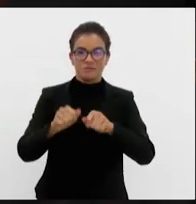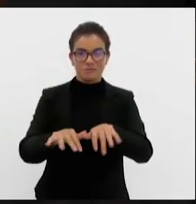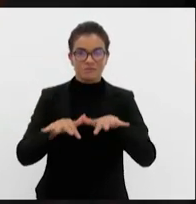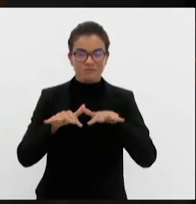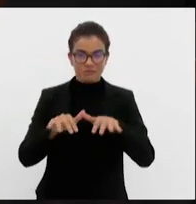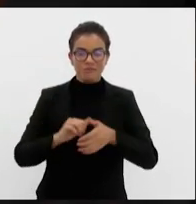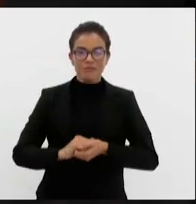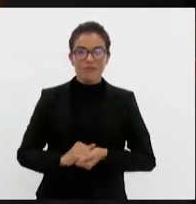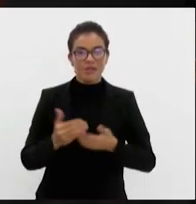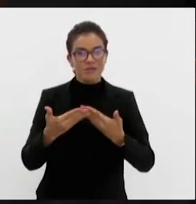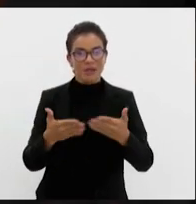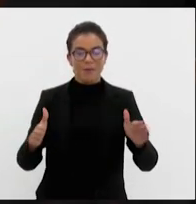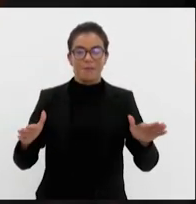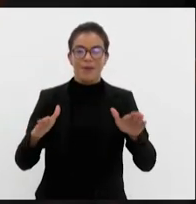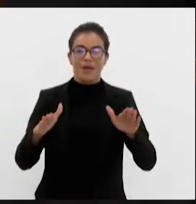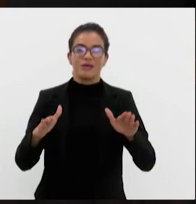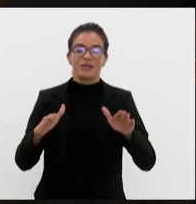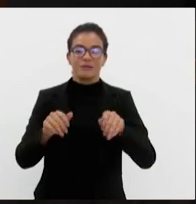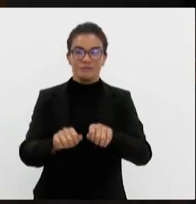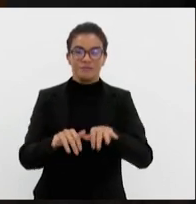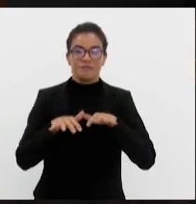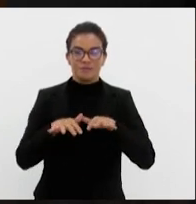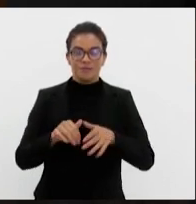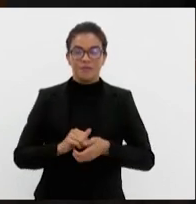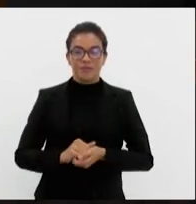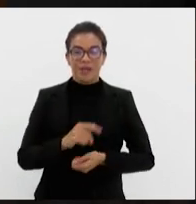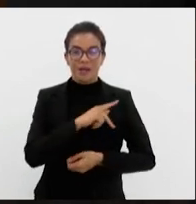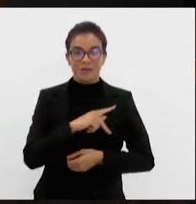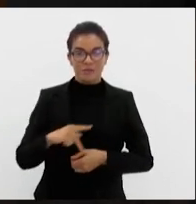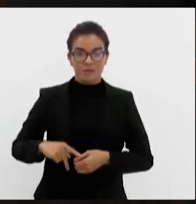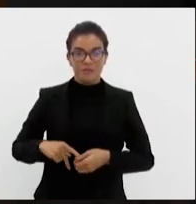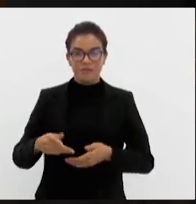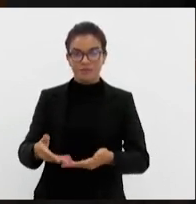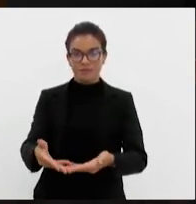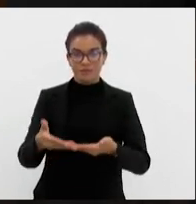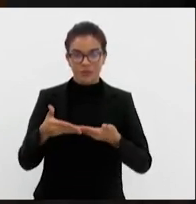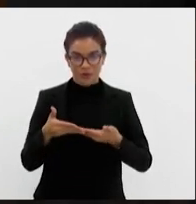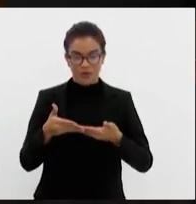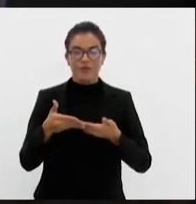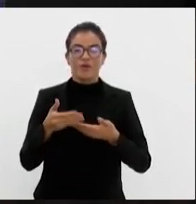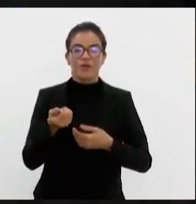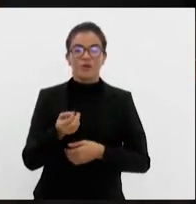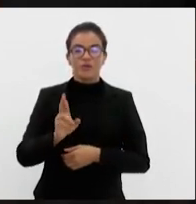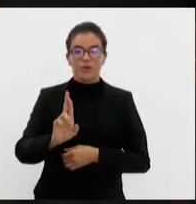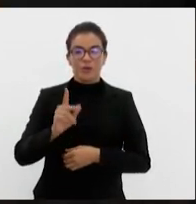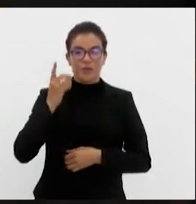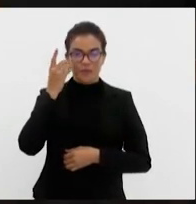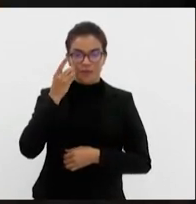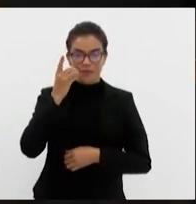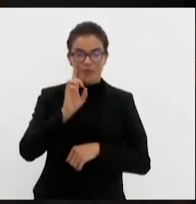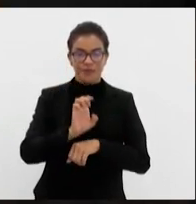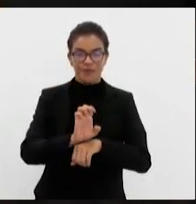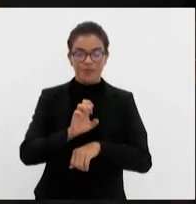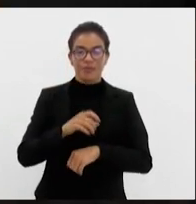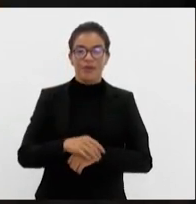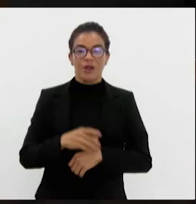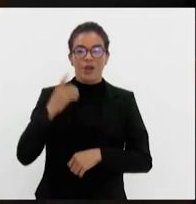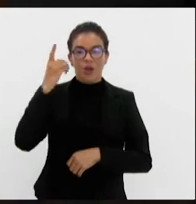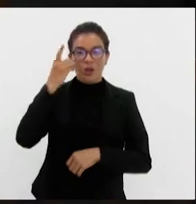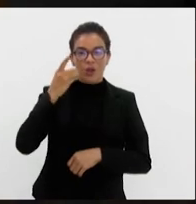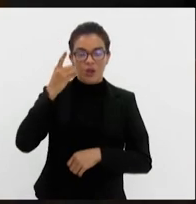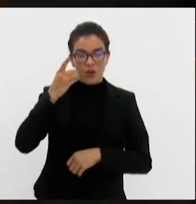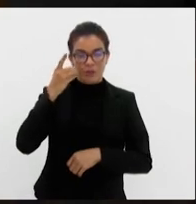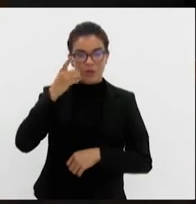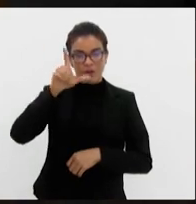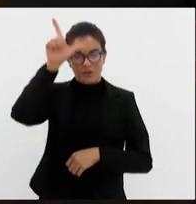trabalhos. Está aberta a sessão. A presidência convida o senhor deputado estadual Luiz Paulo Correia da